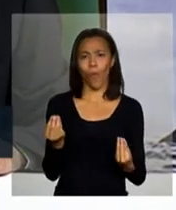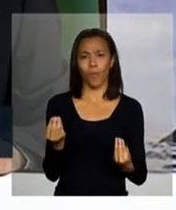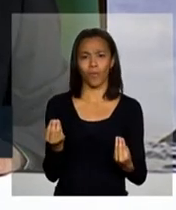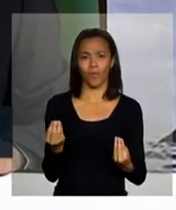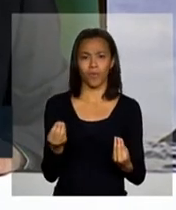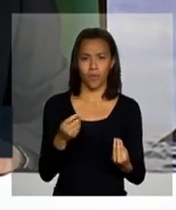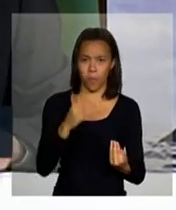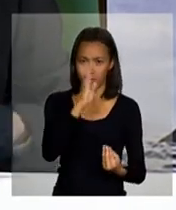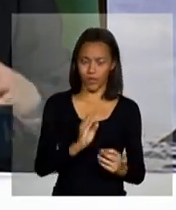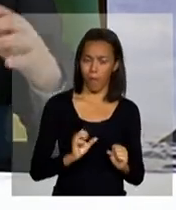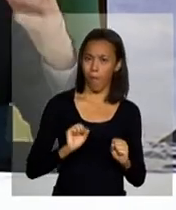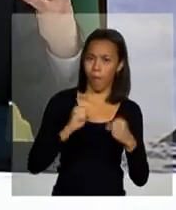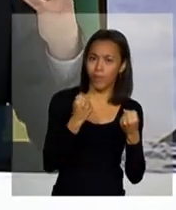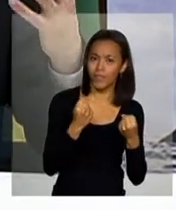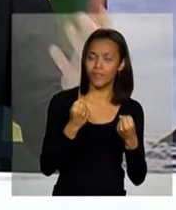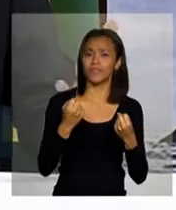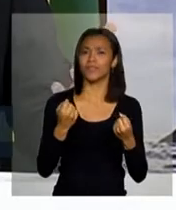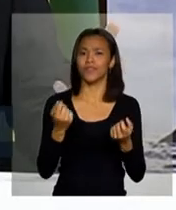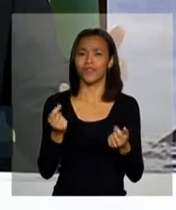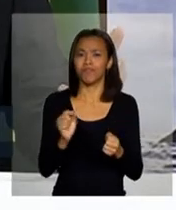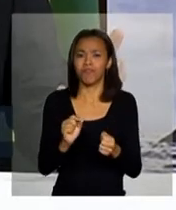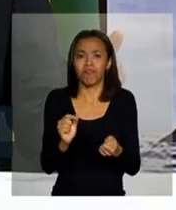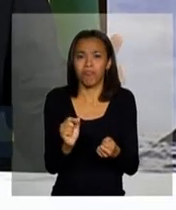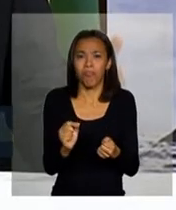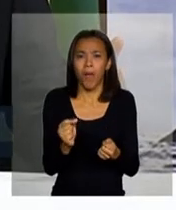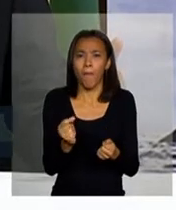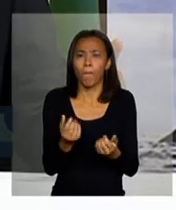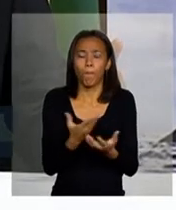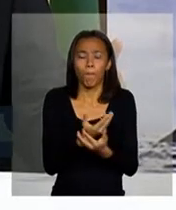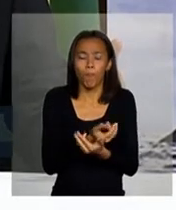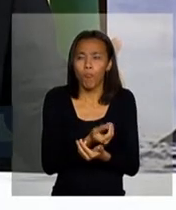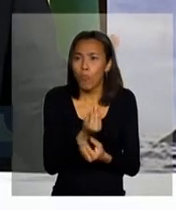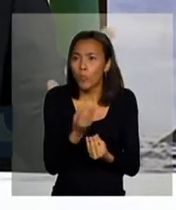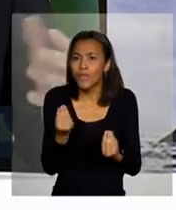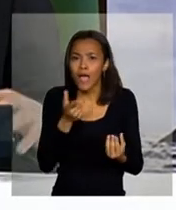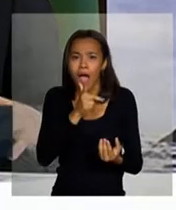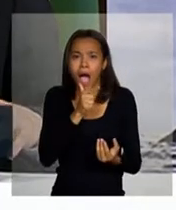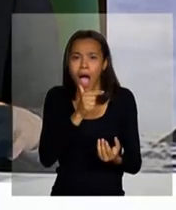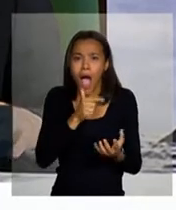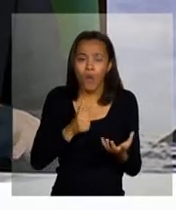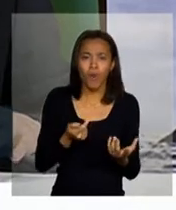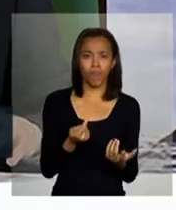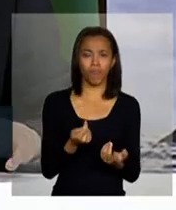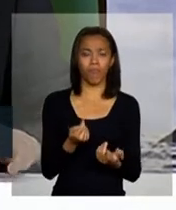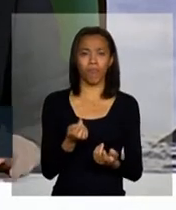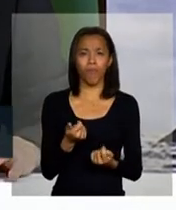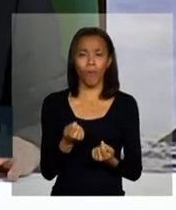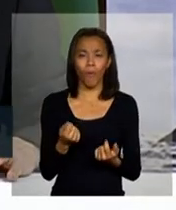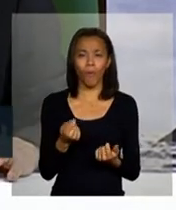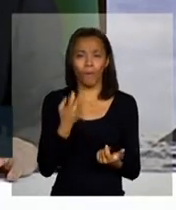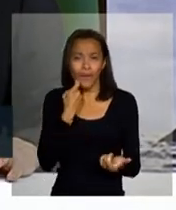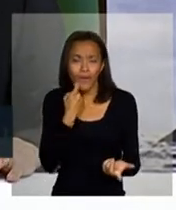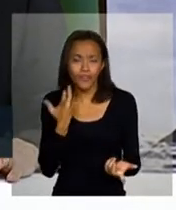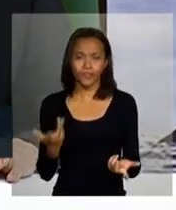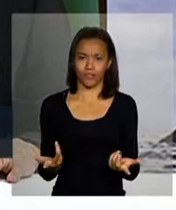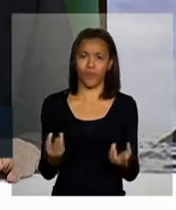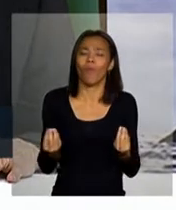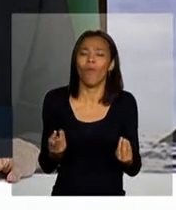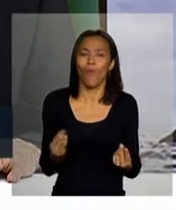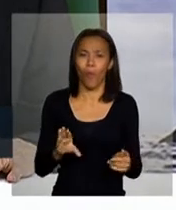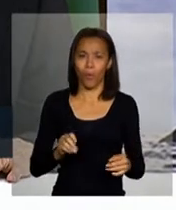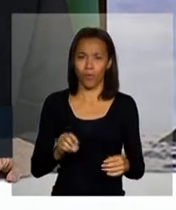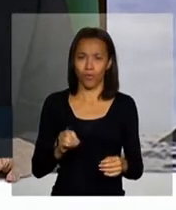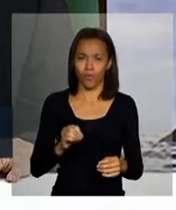citaram. Muita água, pouco peixe, o brasileiro